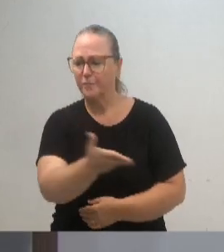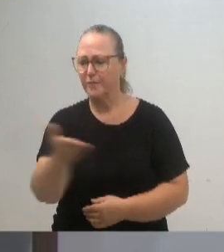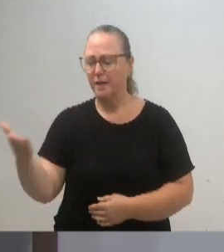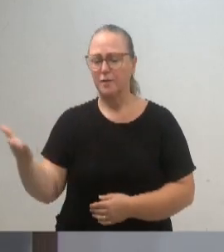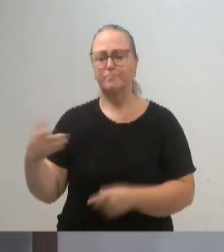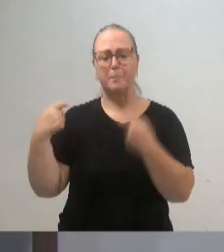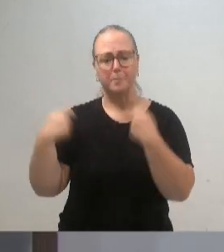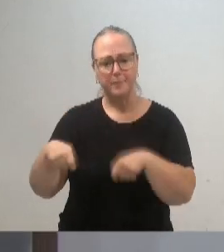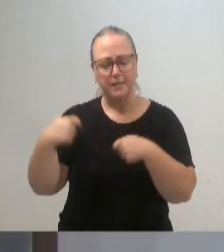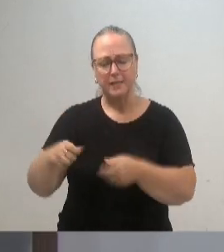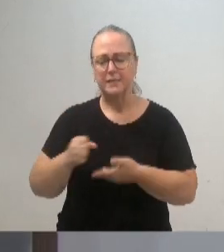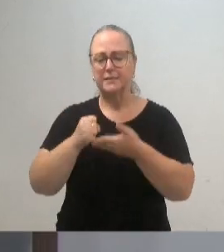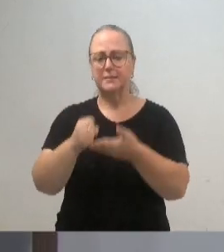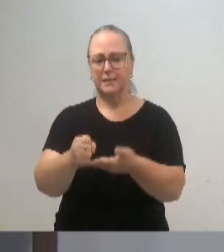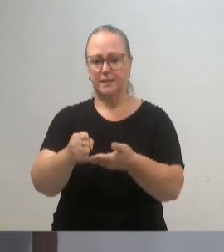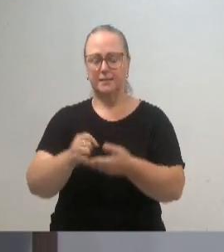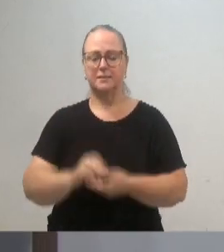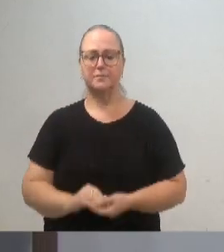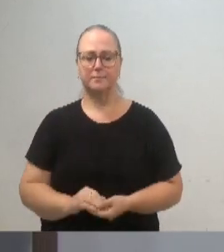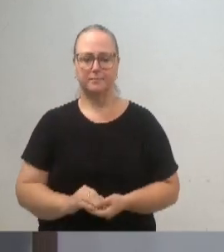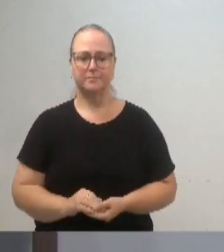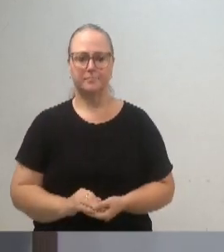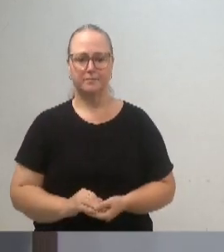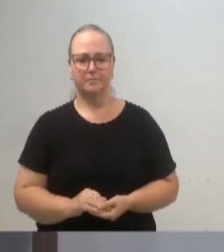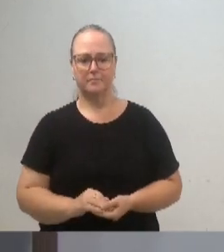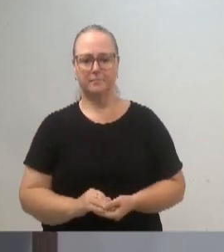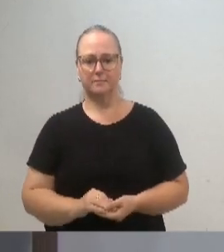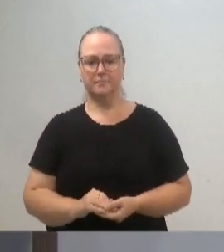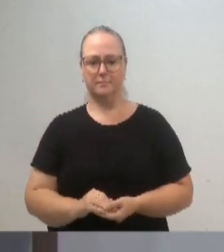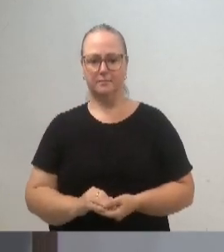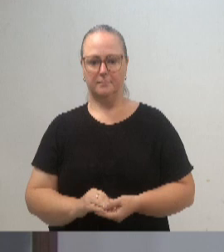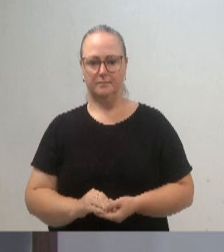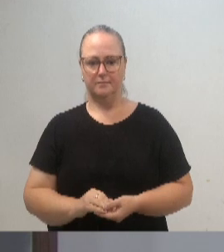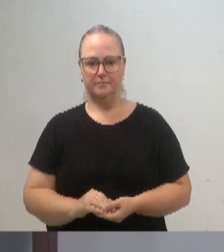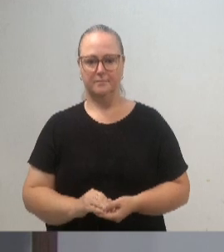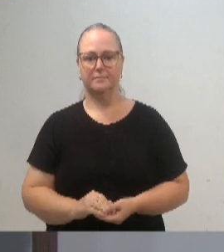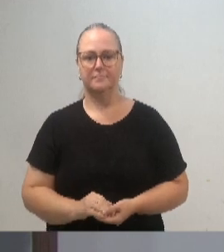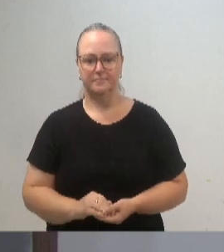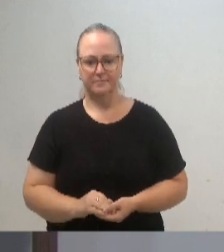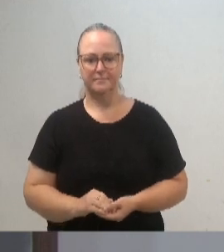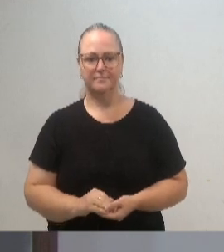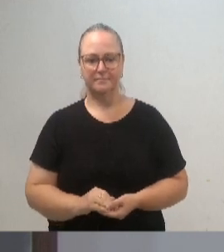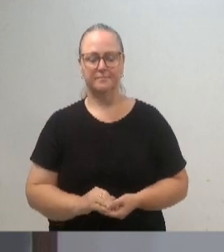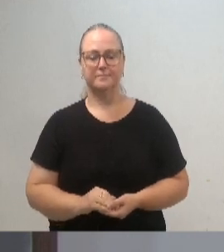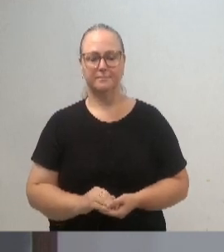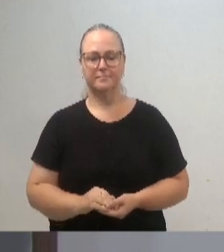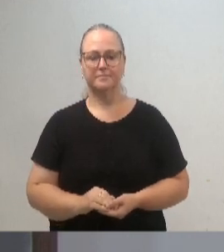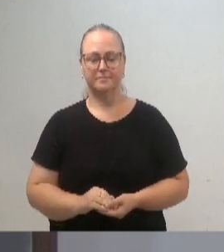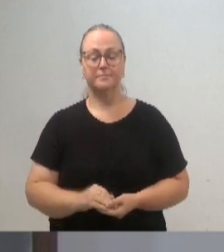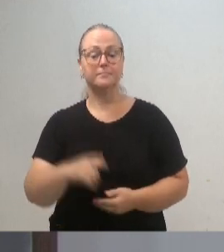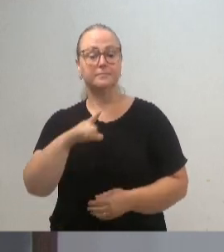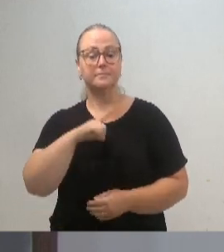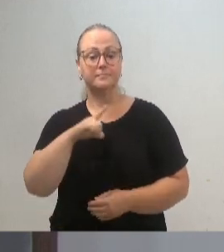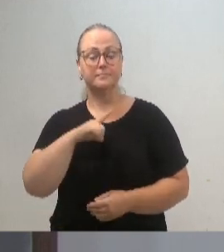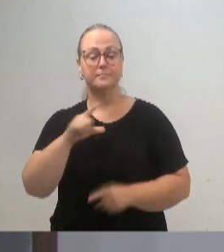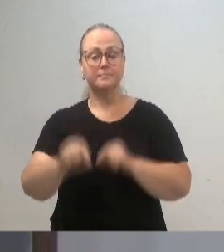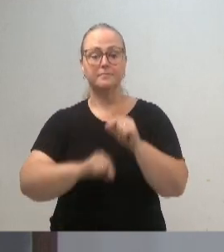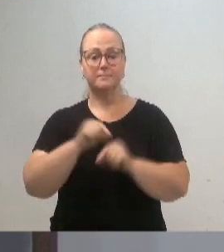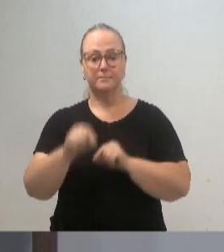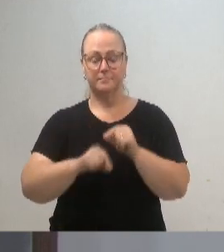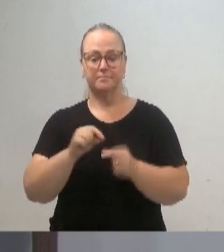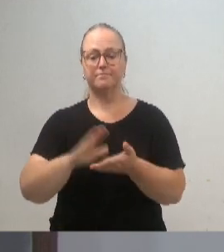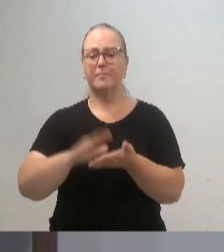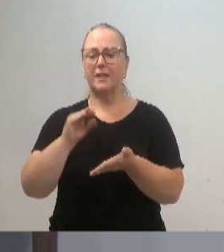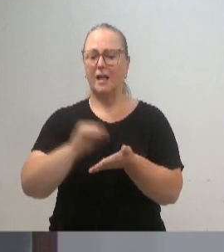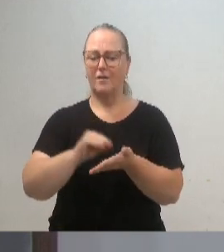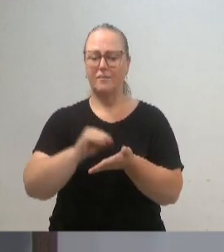daqui. Enfrentamos ainda, eu ainda tenho 3 minutos, enfrentamos ainda a ausência de